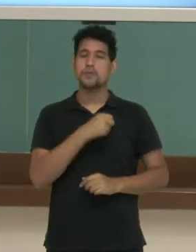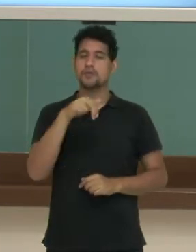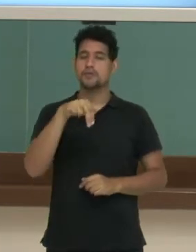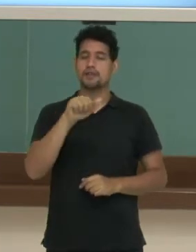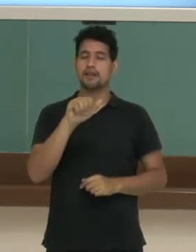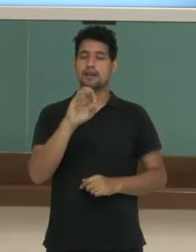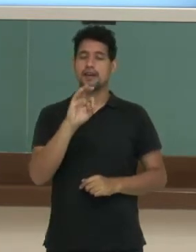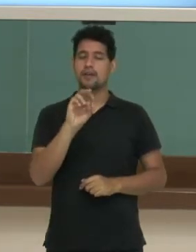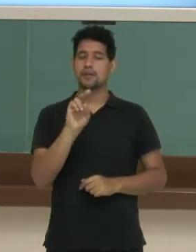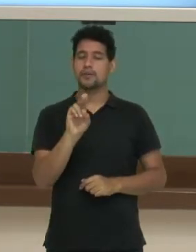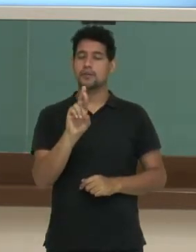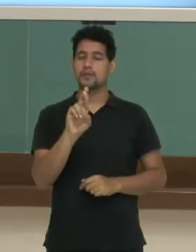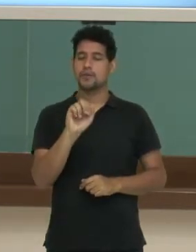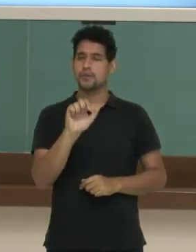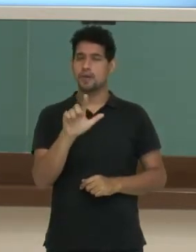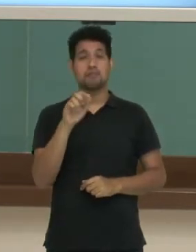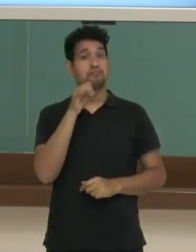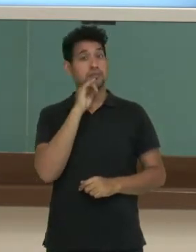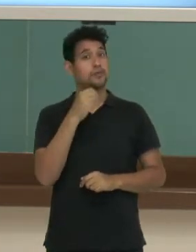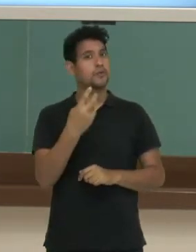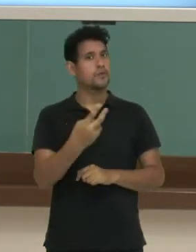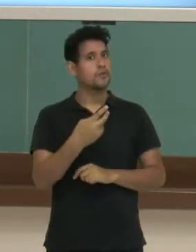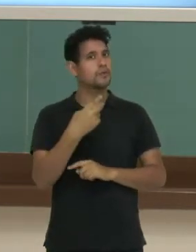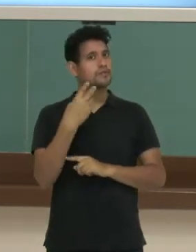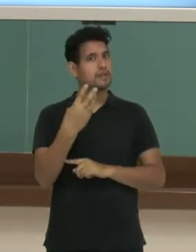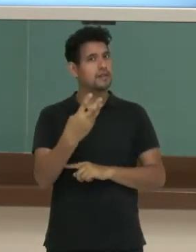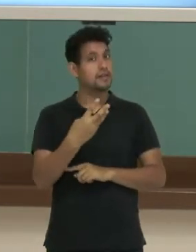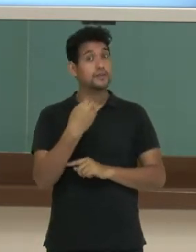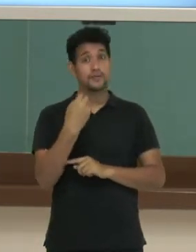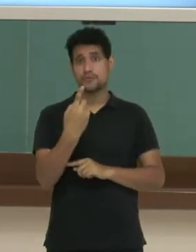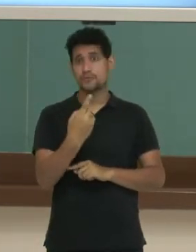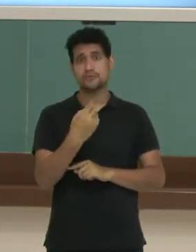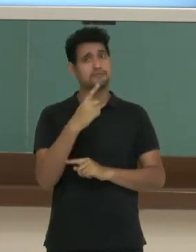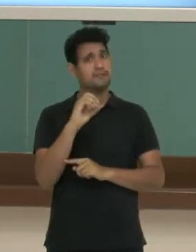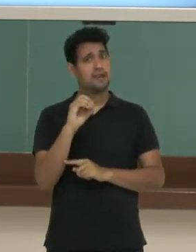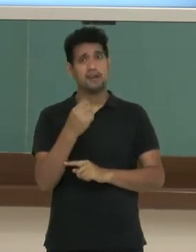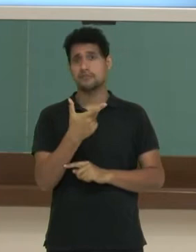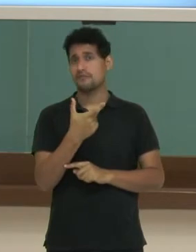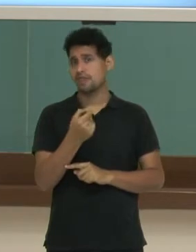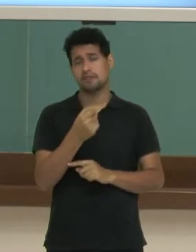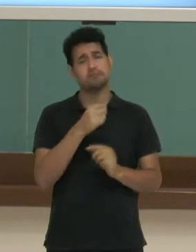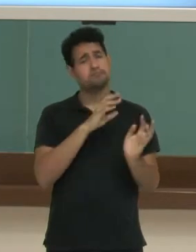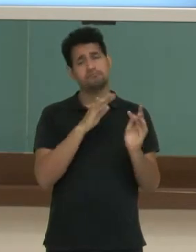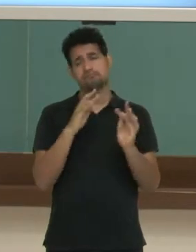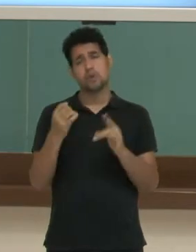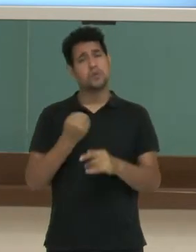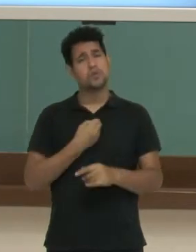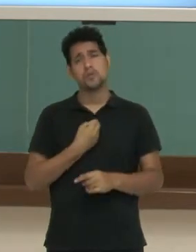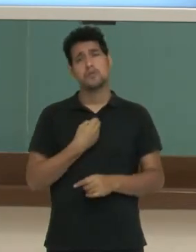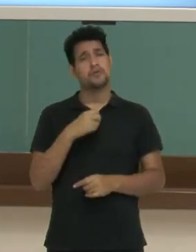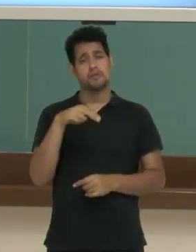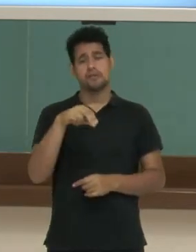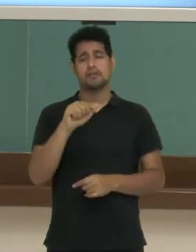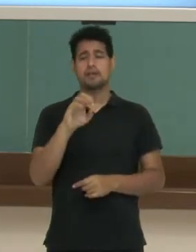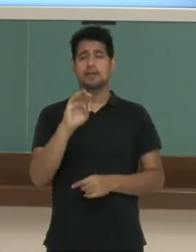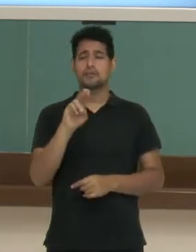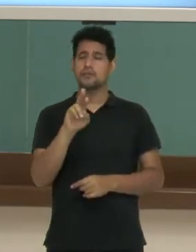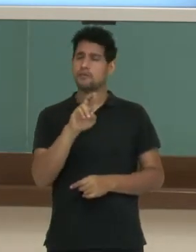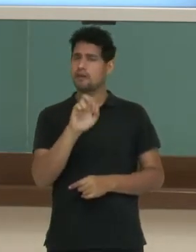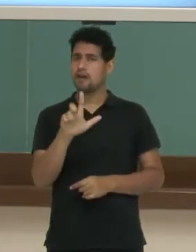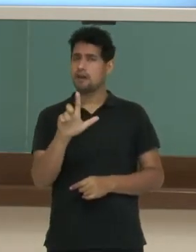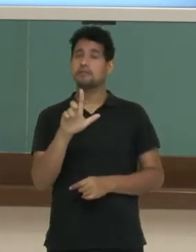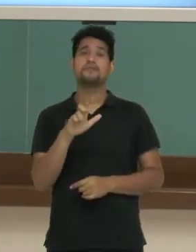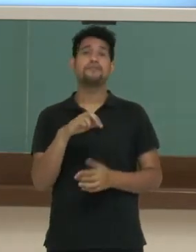ver um exemplo? O 2, o 3, o 1, o 10, o 20. Um número natural, não é?